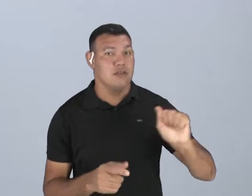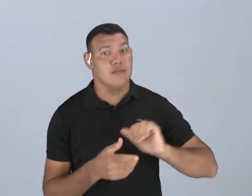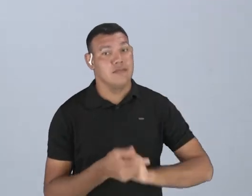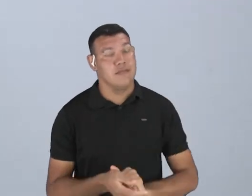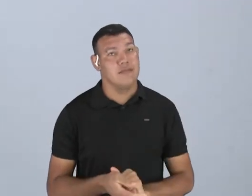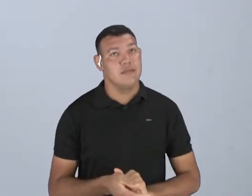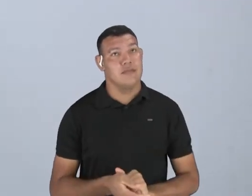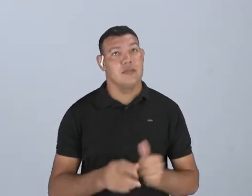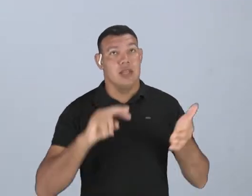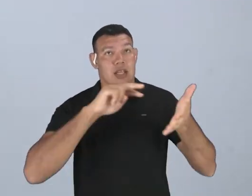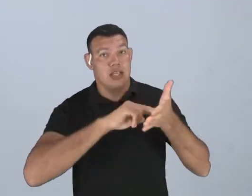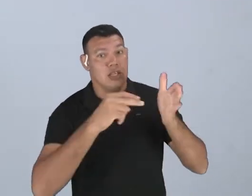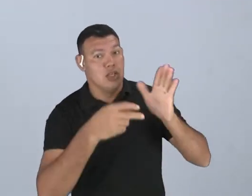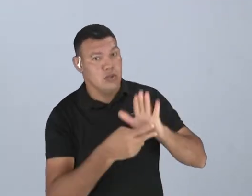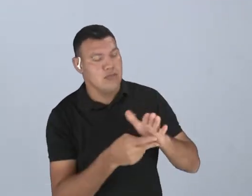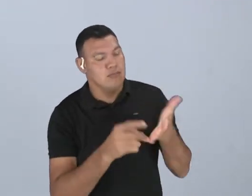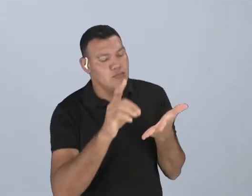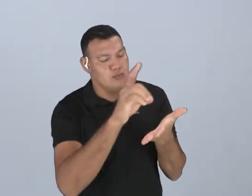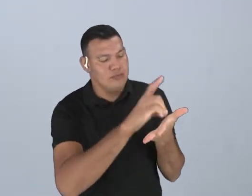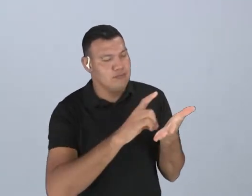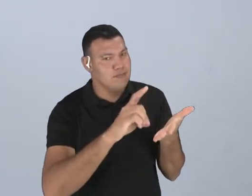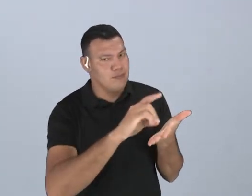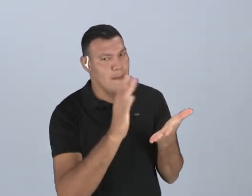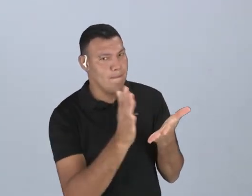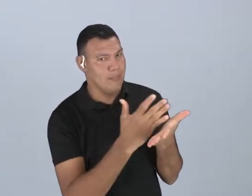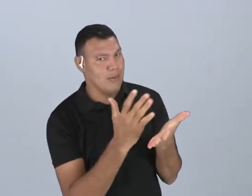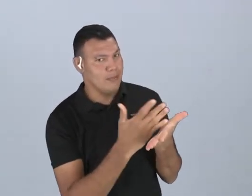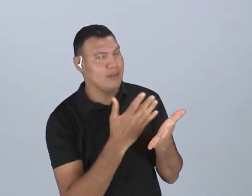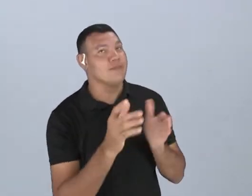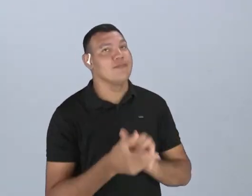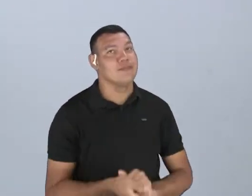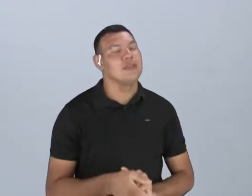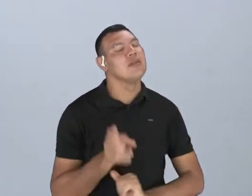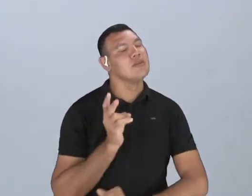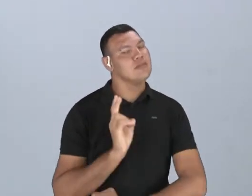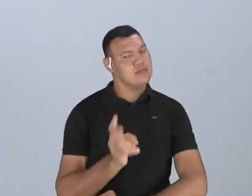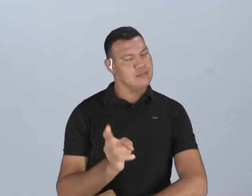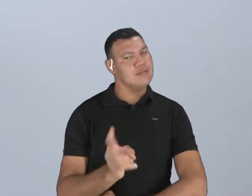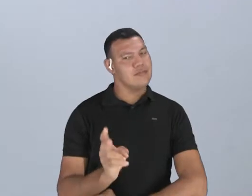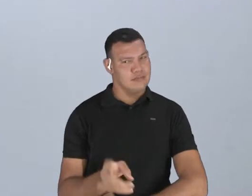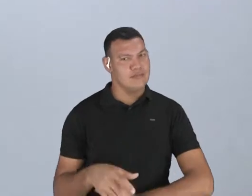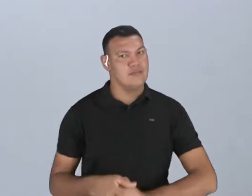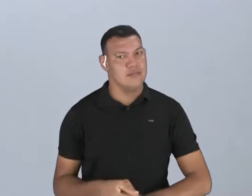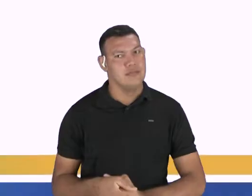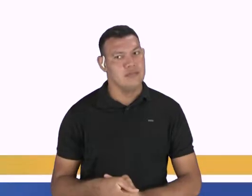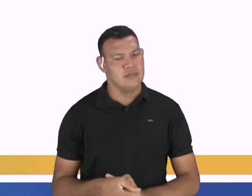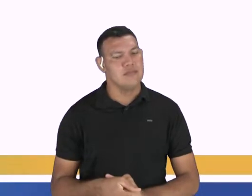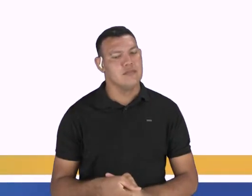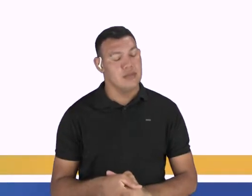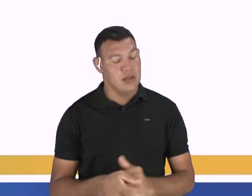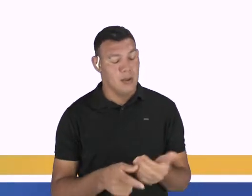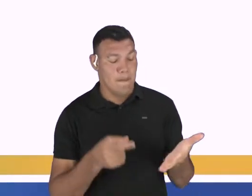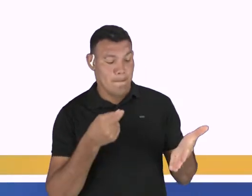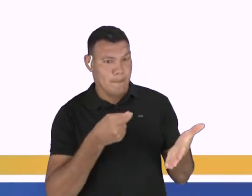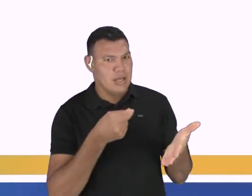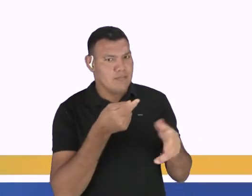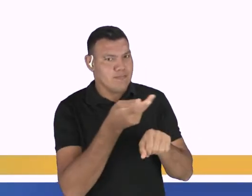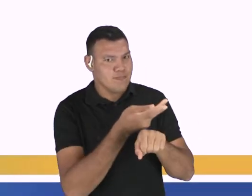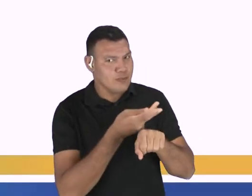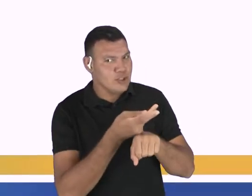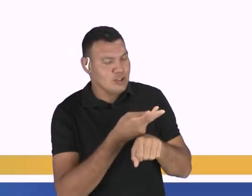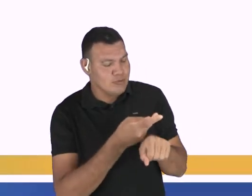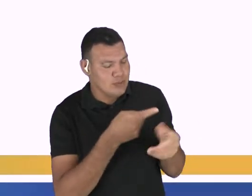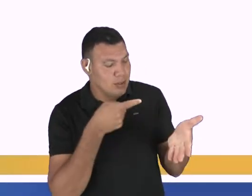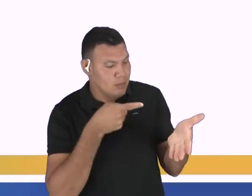Segundo o dicionário, que é sempre a ele que nós devemos recorrer, primeiramente, quando